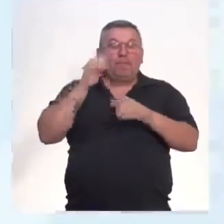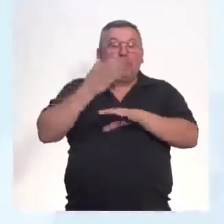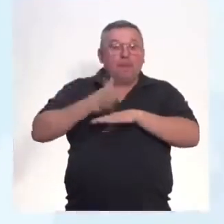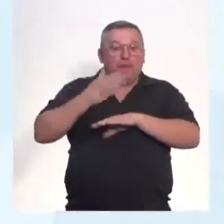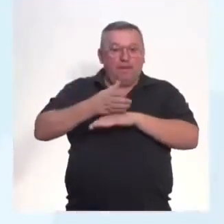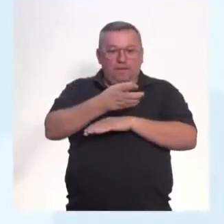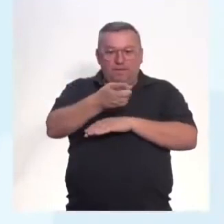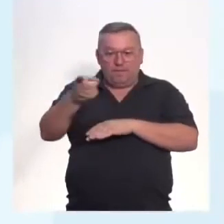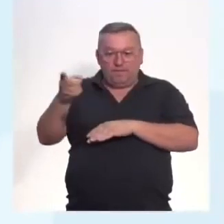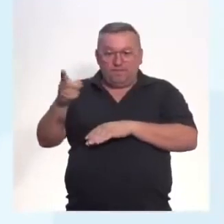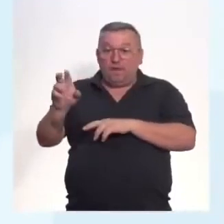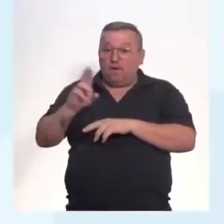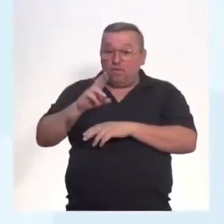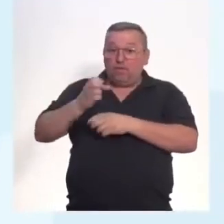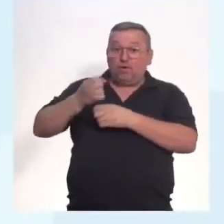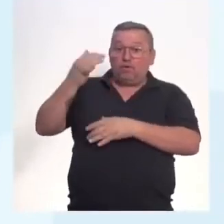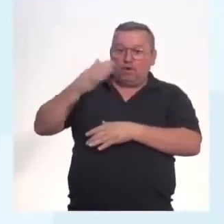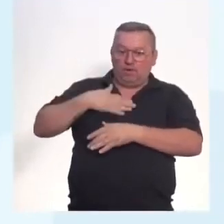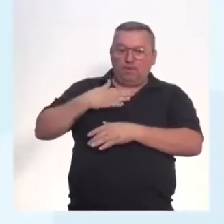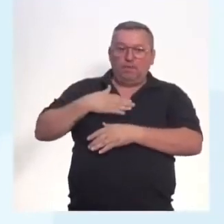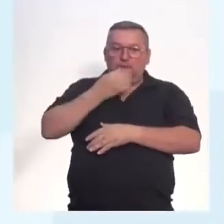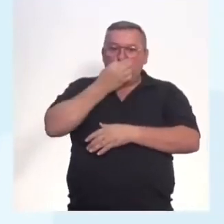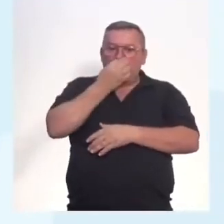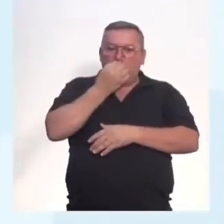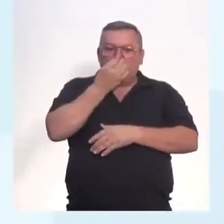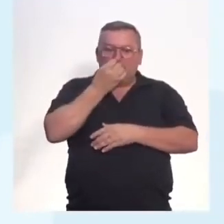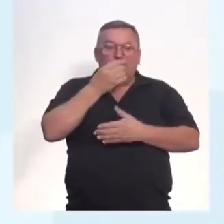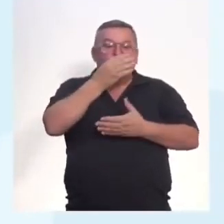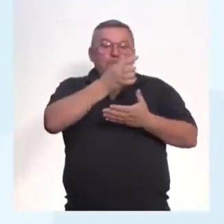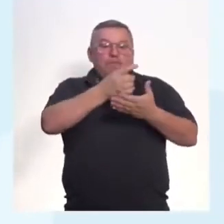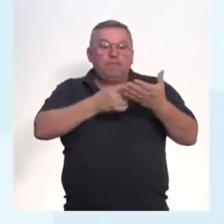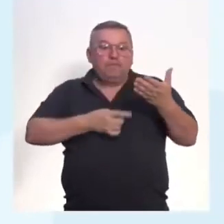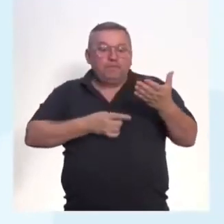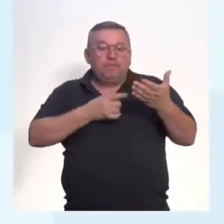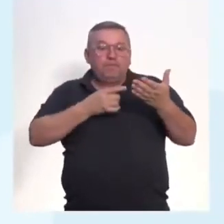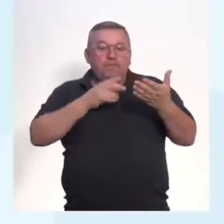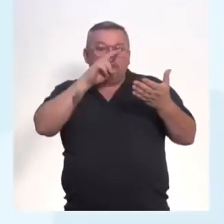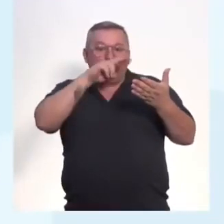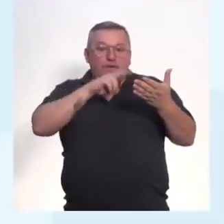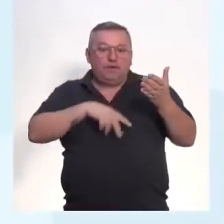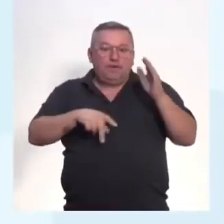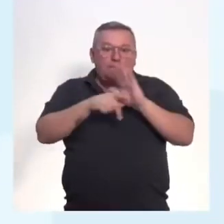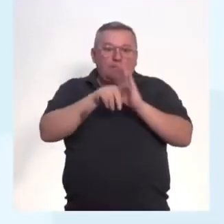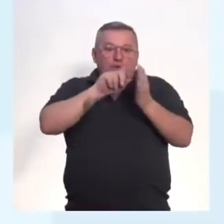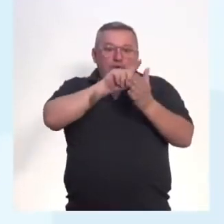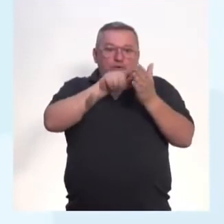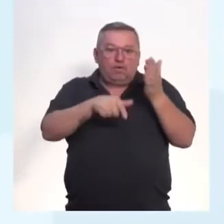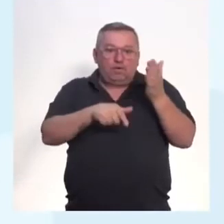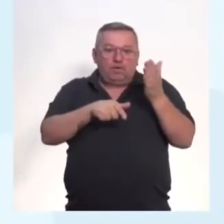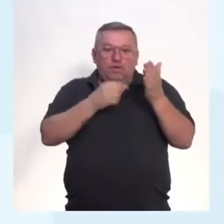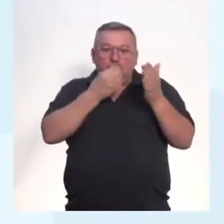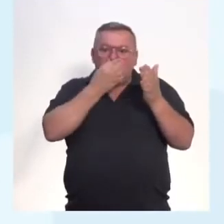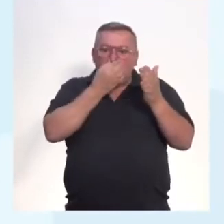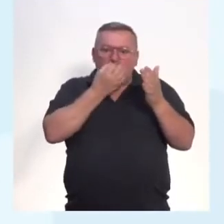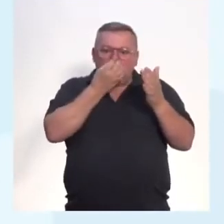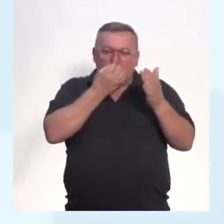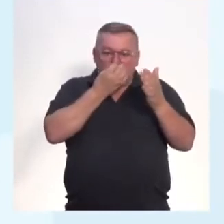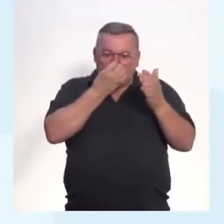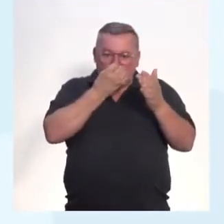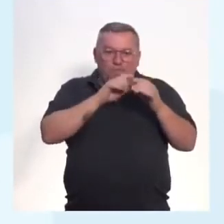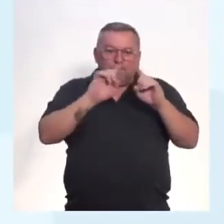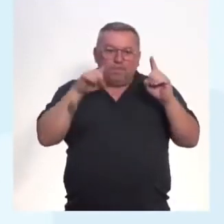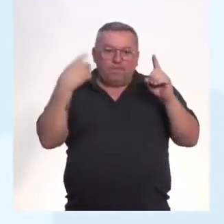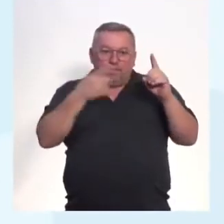vocês. Responda aí para a Pro. O texto que acabamos de ler não pertence ao gênero textual, tá? Esse texto